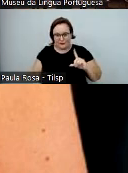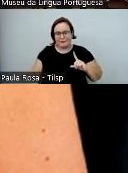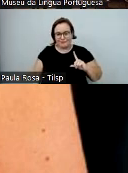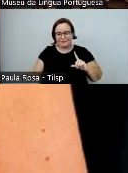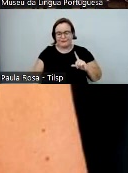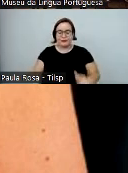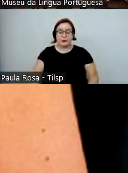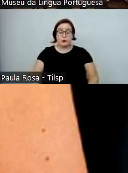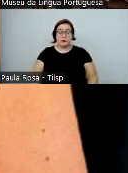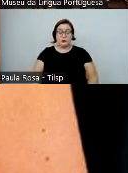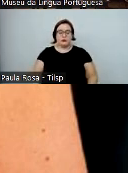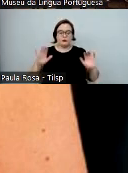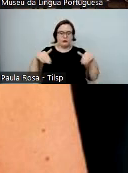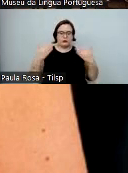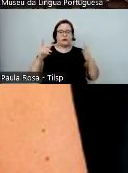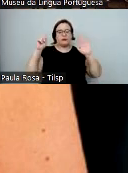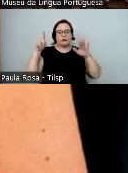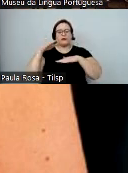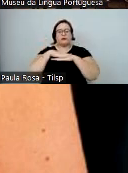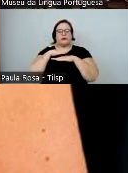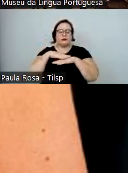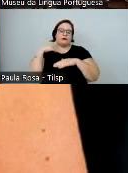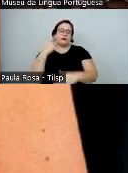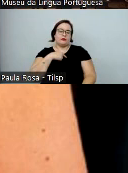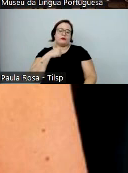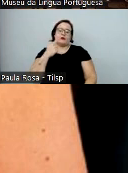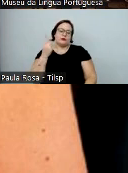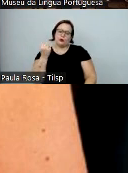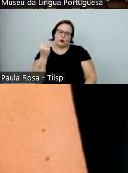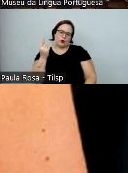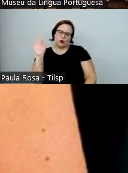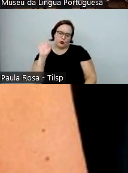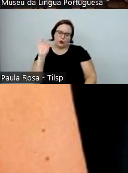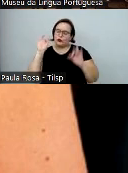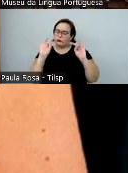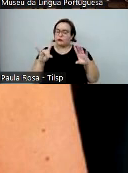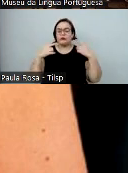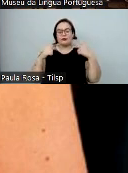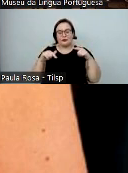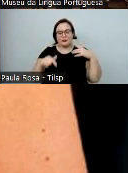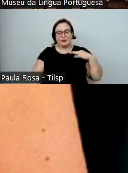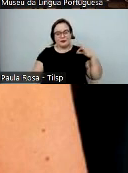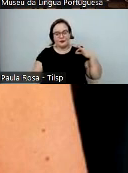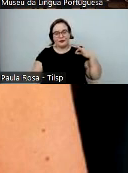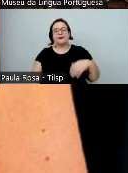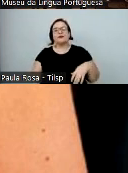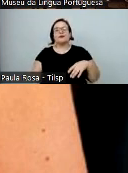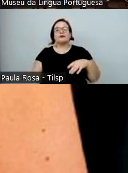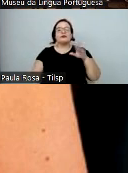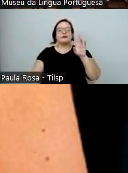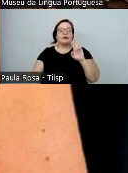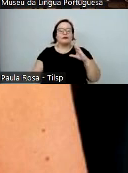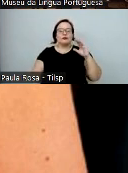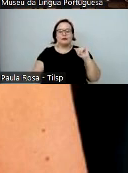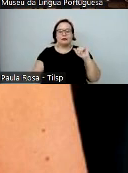enfim um exercício nosso a gente fez sem custo só com trabalho voluntário o pessoal da Cásper Líbero ajudou a